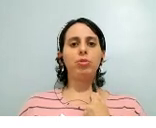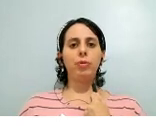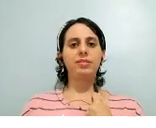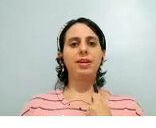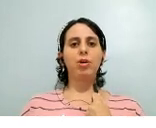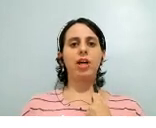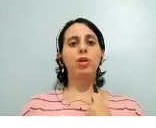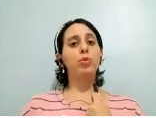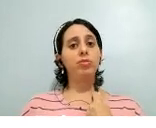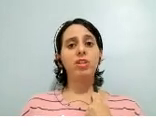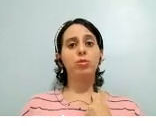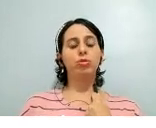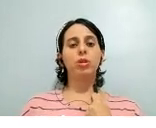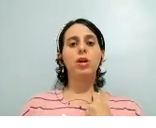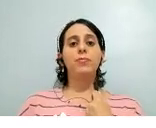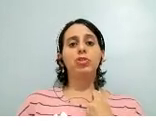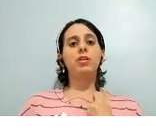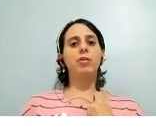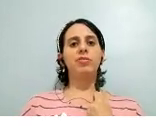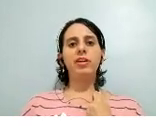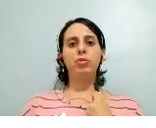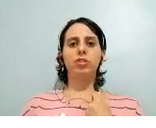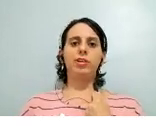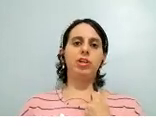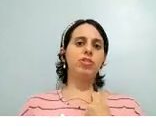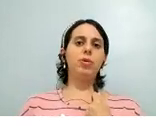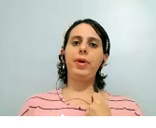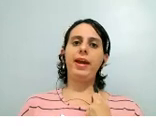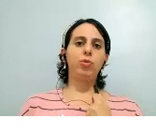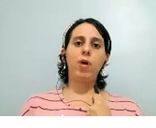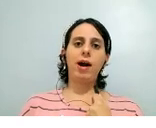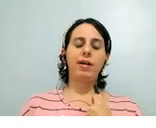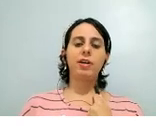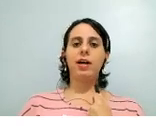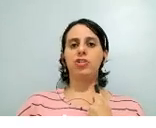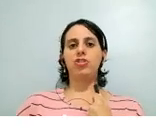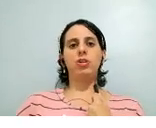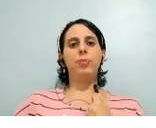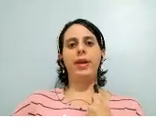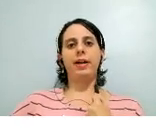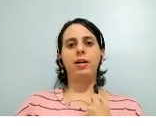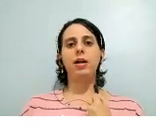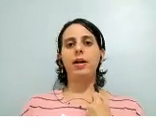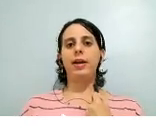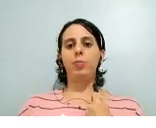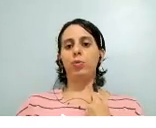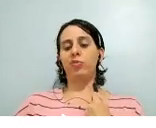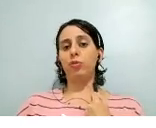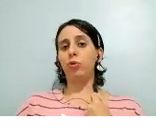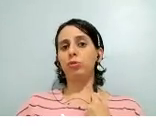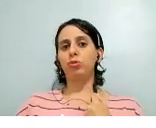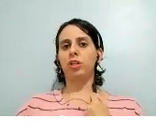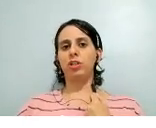é uma doença causada por um vírus. Só que é um vírus que a gente não pega no ar, a gente não pega